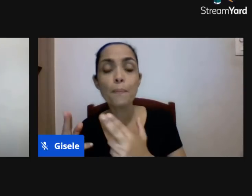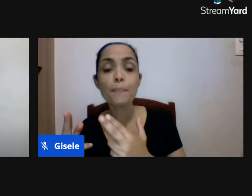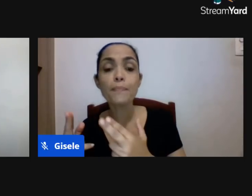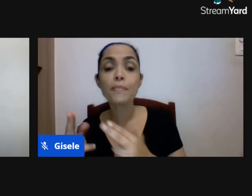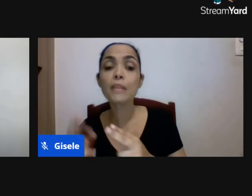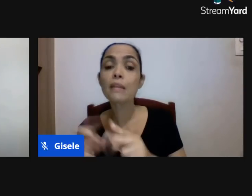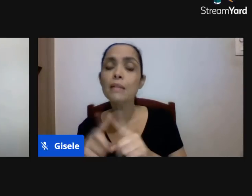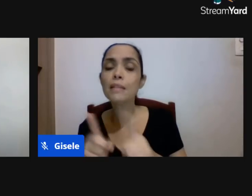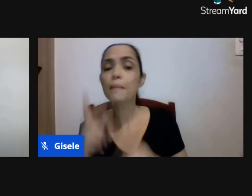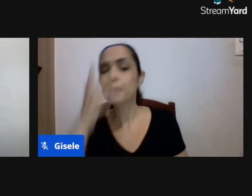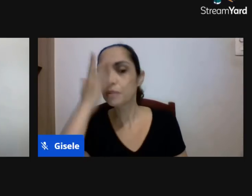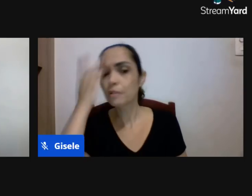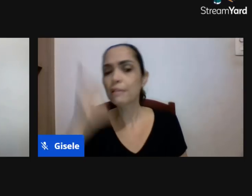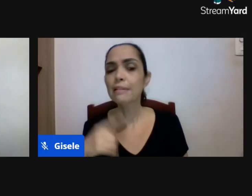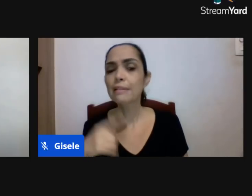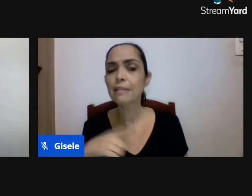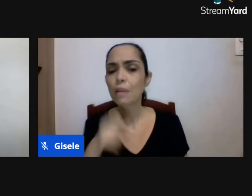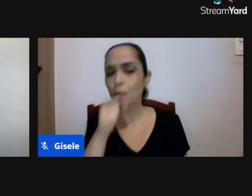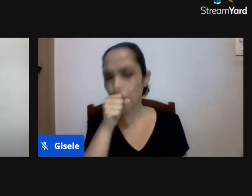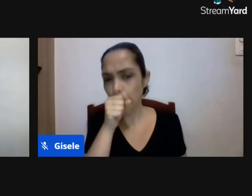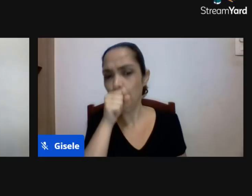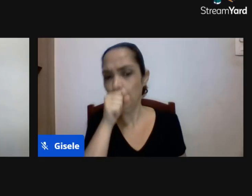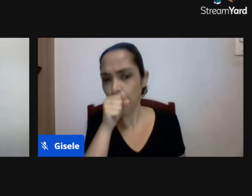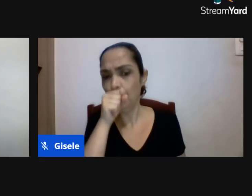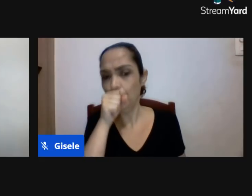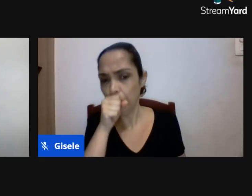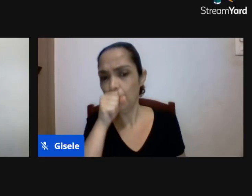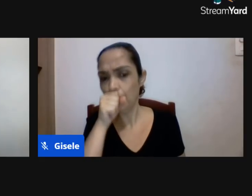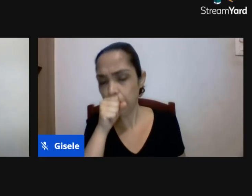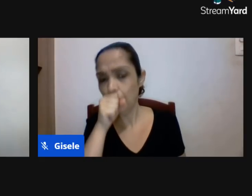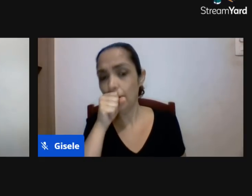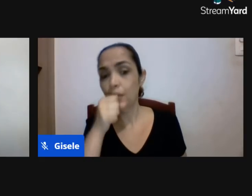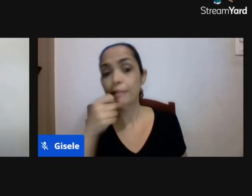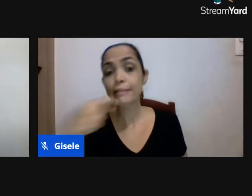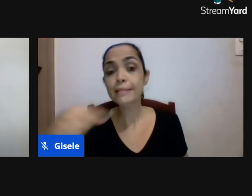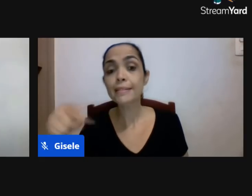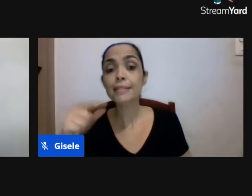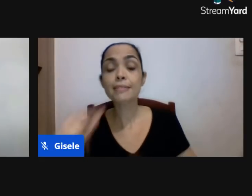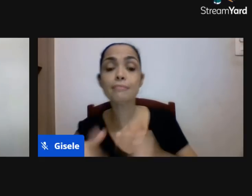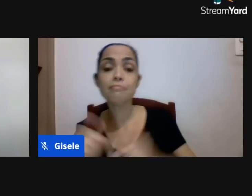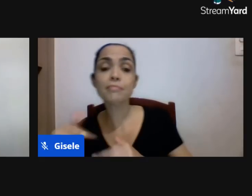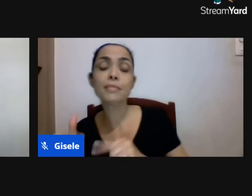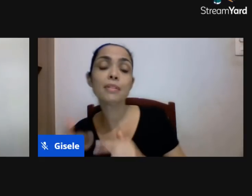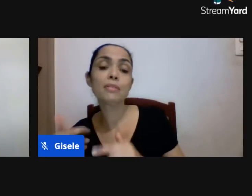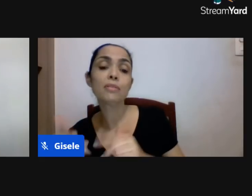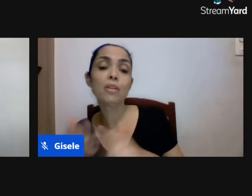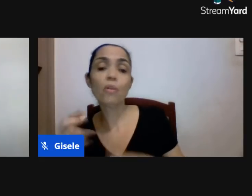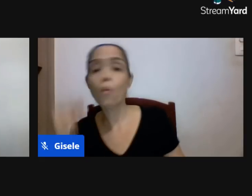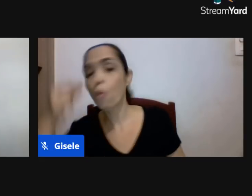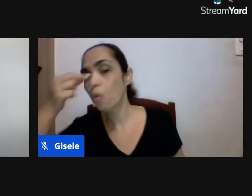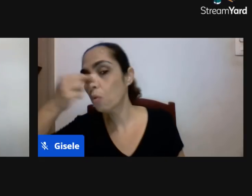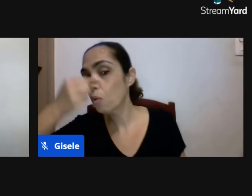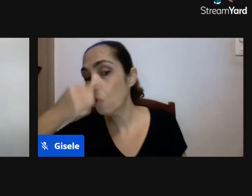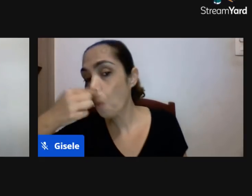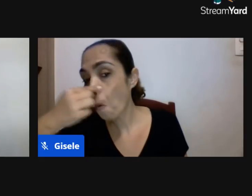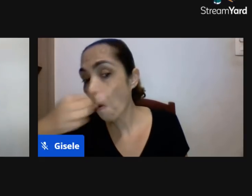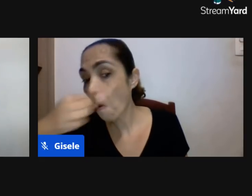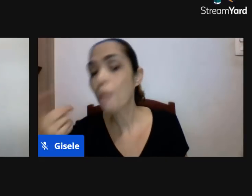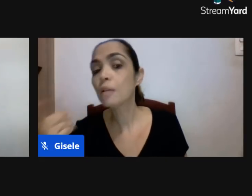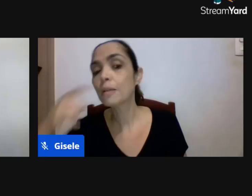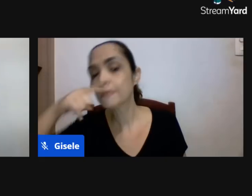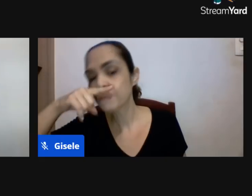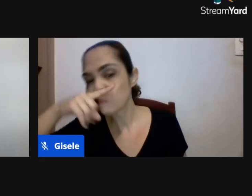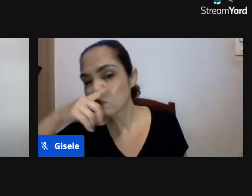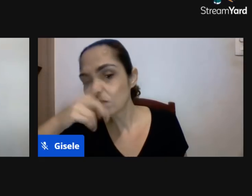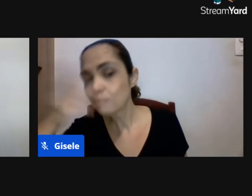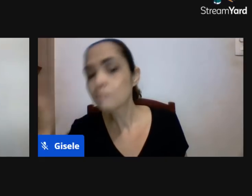está com tosse. O que adiantou você aferir a temperatura dela e ela ir trabalhar com tosse? Ou a criança ir com o nariz escorrendo para a escola? De qualquer forma,